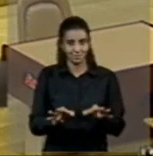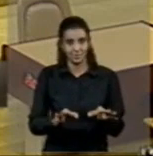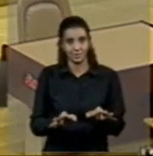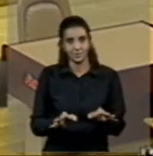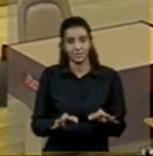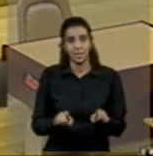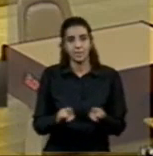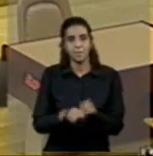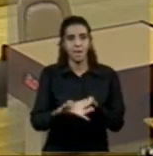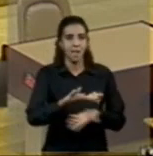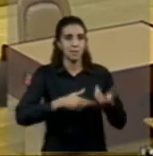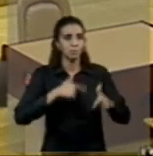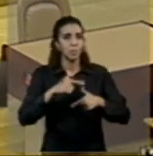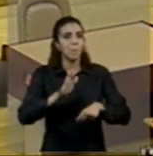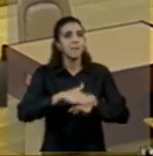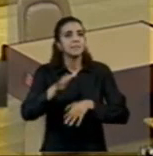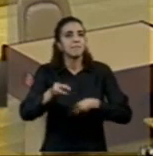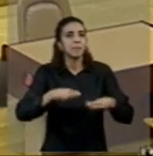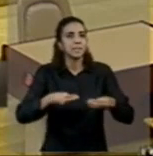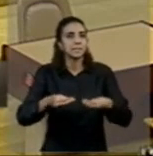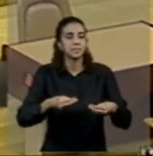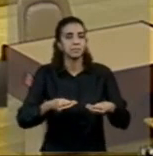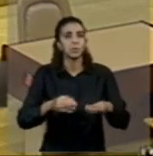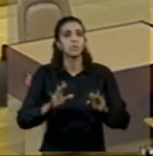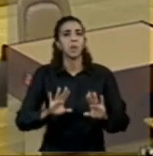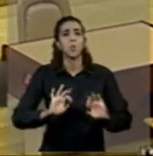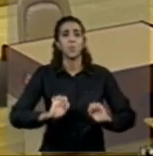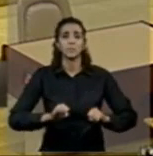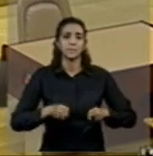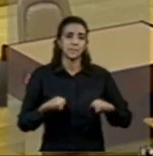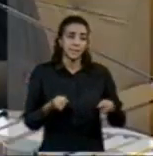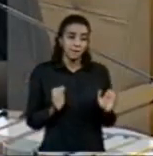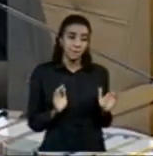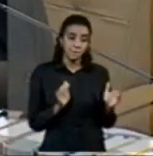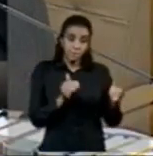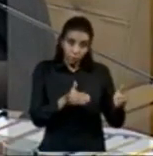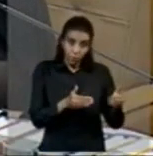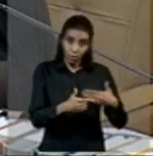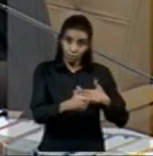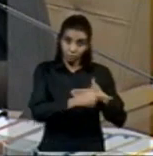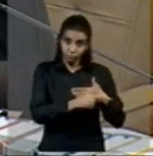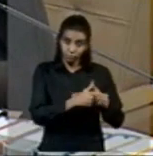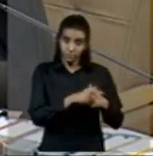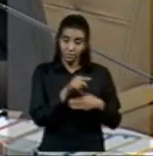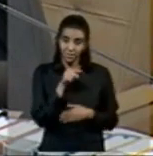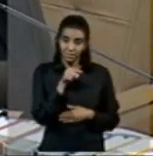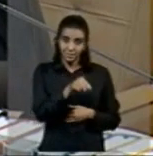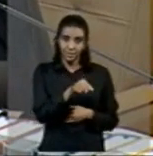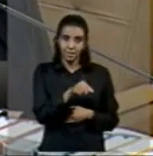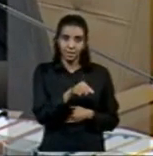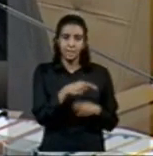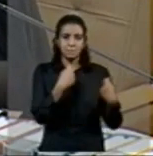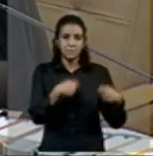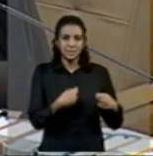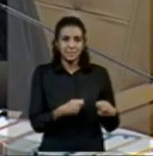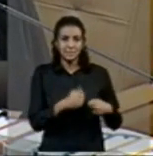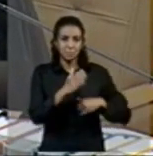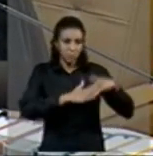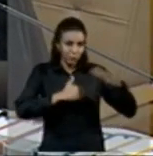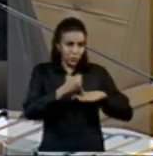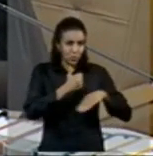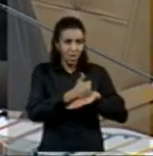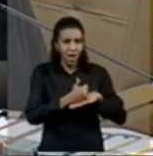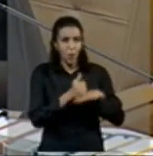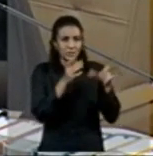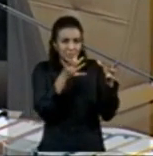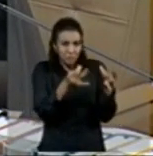e as relações de trabalho e focar esforços em atividades com mais especialização e